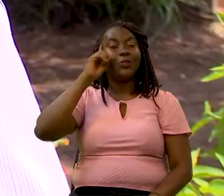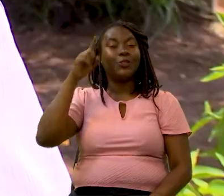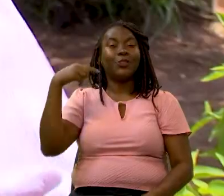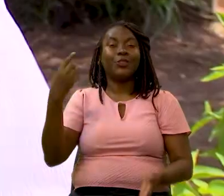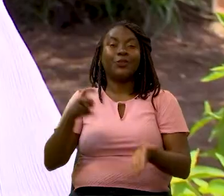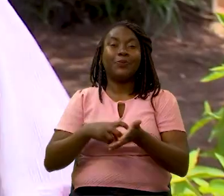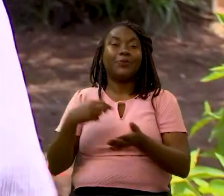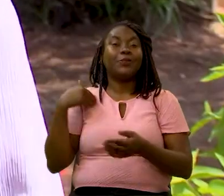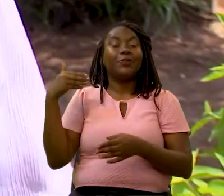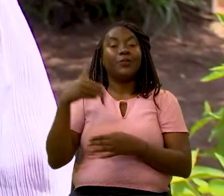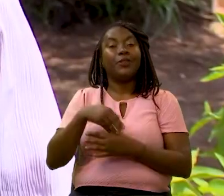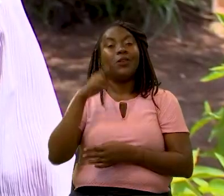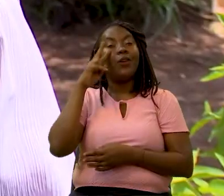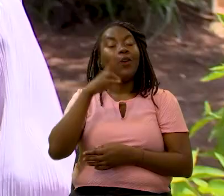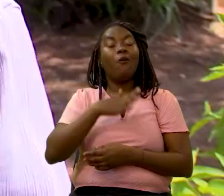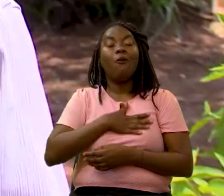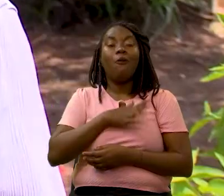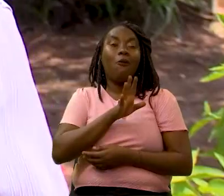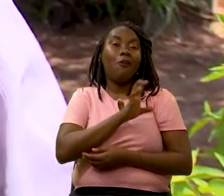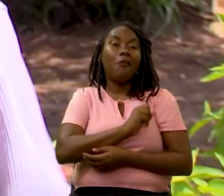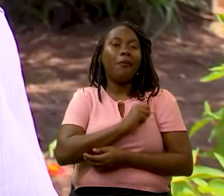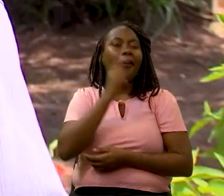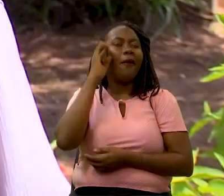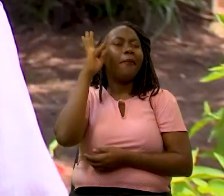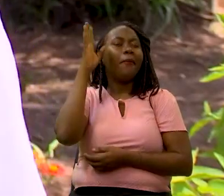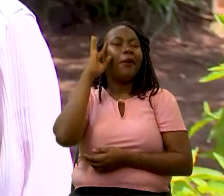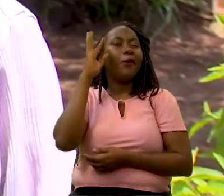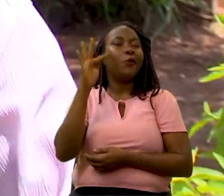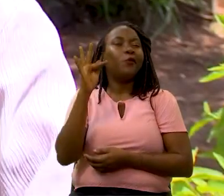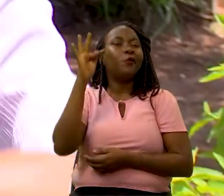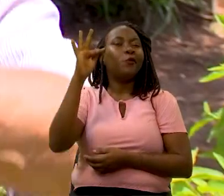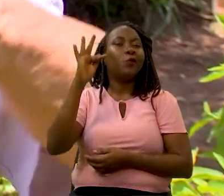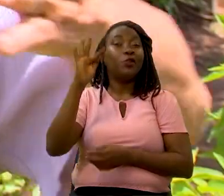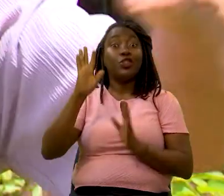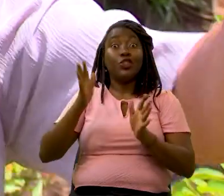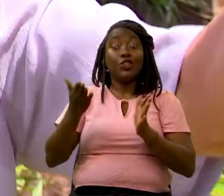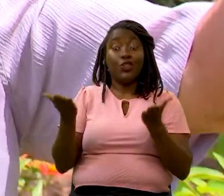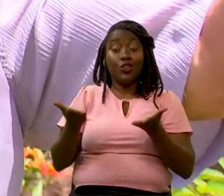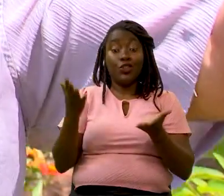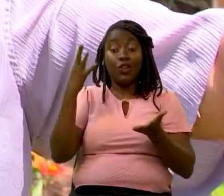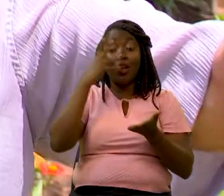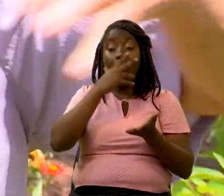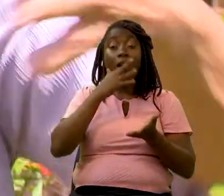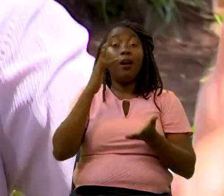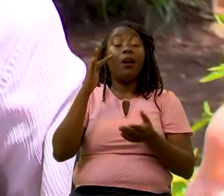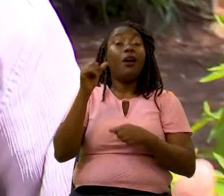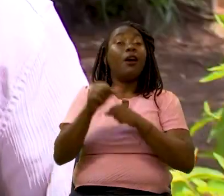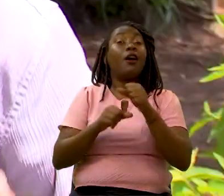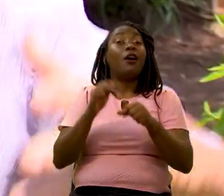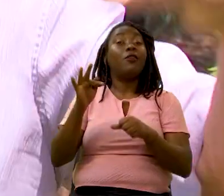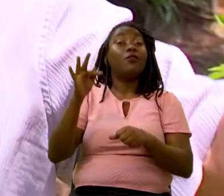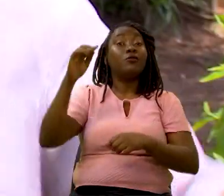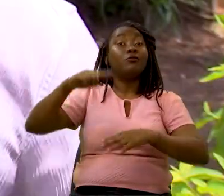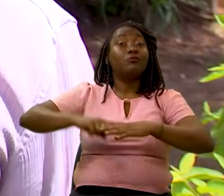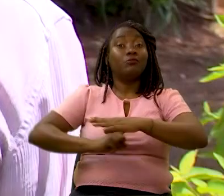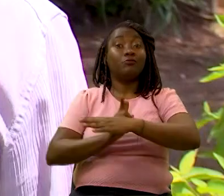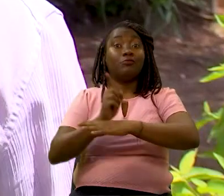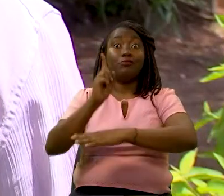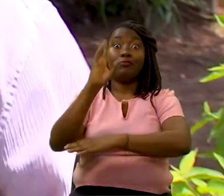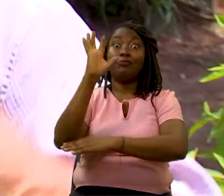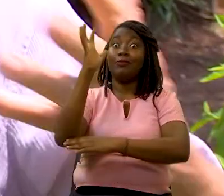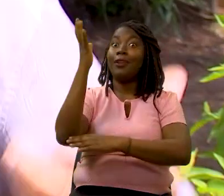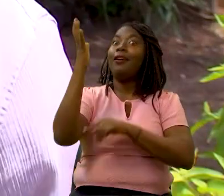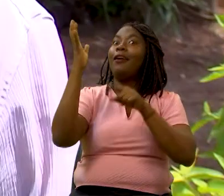Eu acho lindo. Todo dia de manhã eu venho olhar. Todo dia de manhã, porque eu gosto, eu amo. Já pensou quando essas aves tiver, já tá bonito. E quando elas começar,